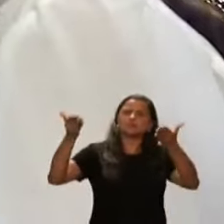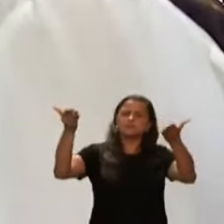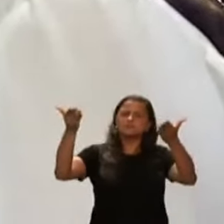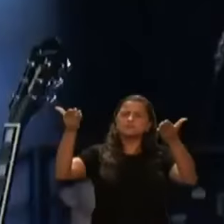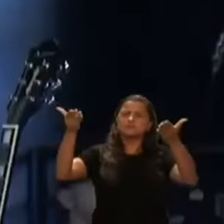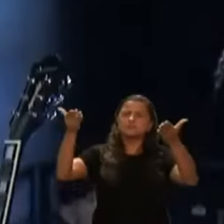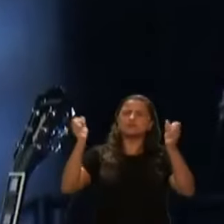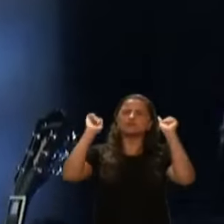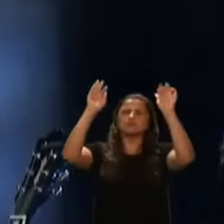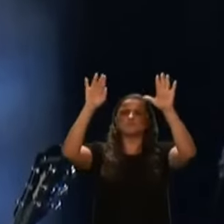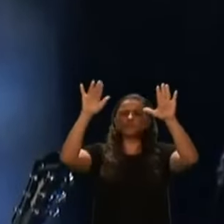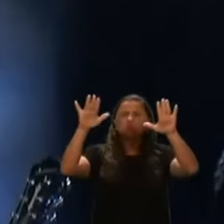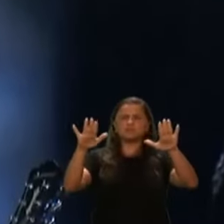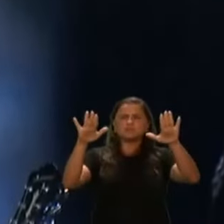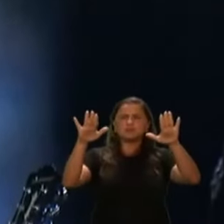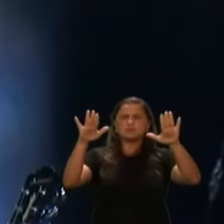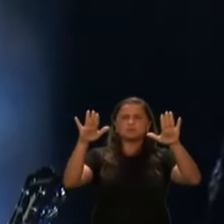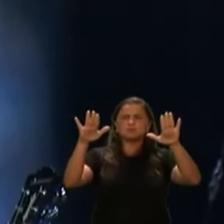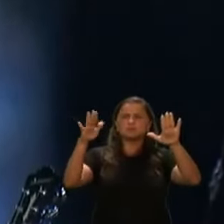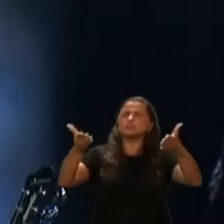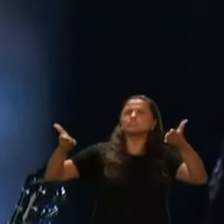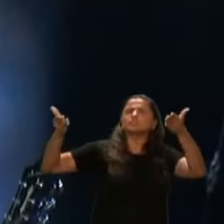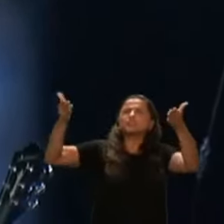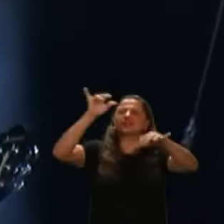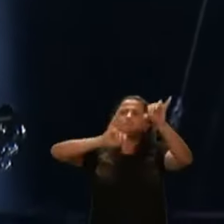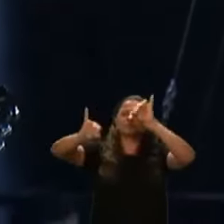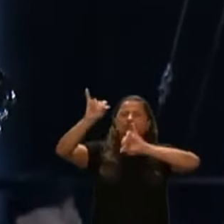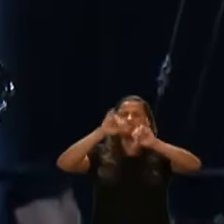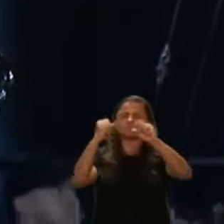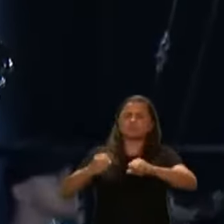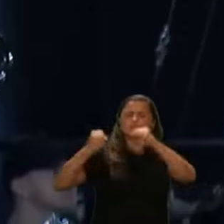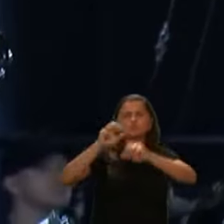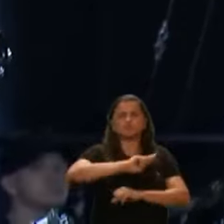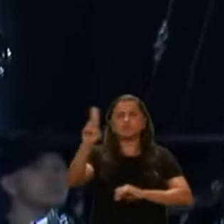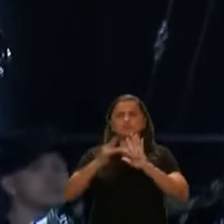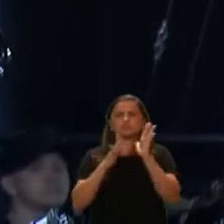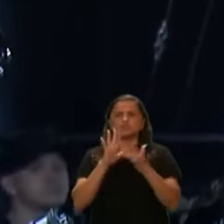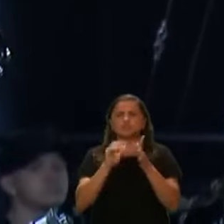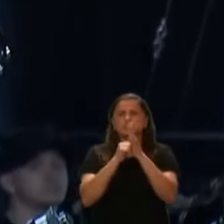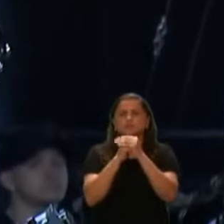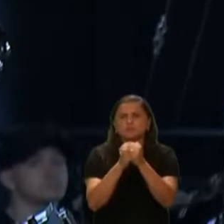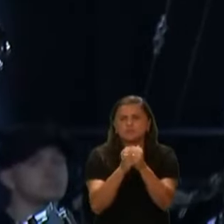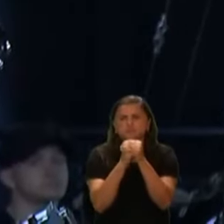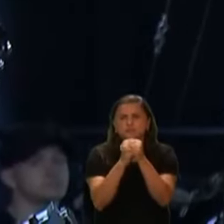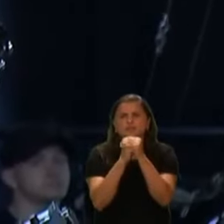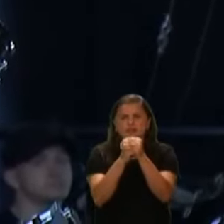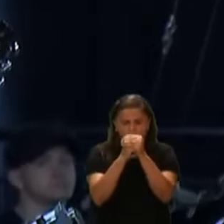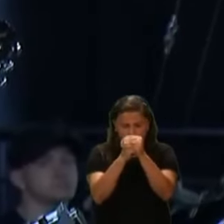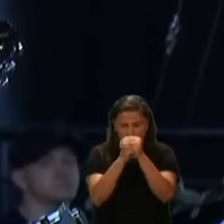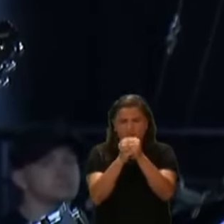apresentamos e te abençoamos nesse altar, te consagramos na autoridade e no poder que há no nome de